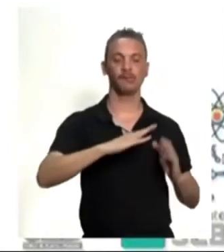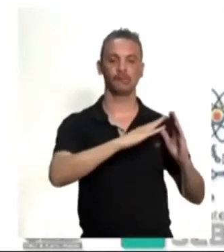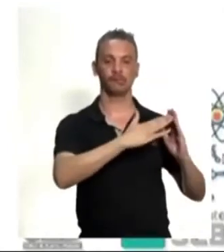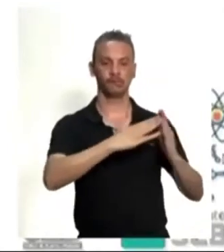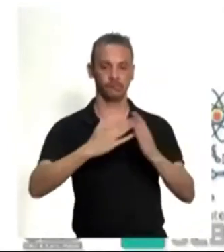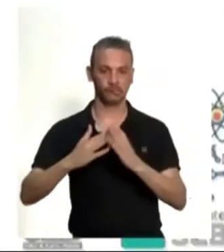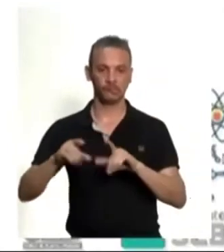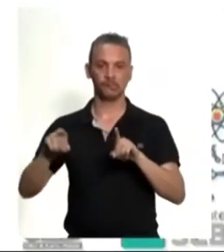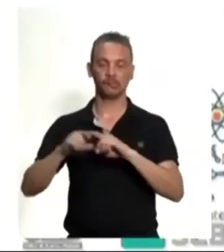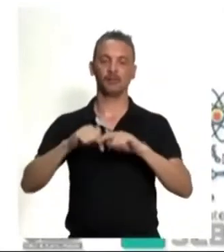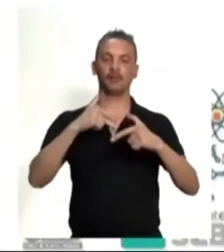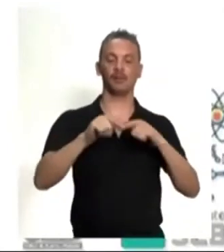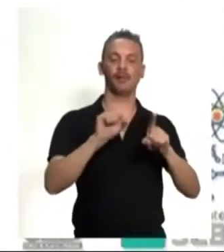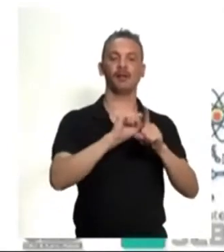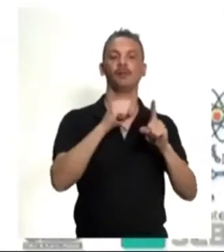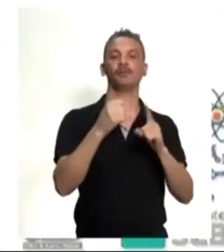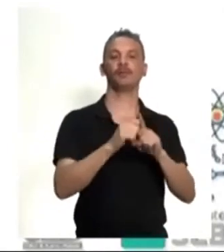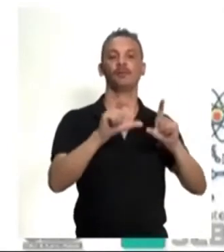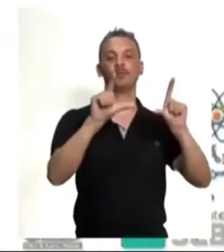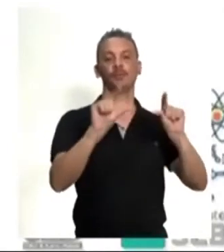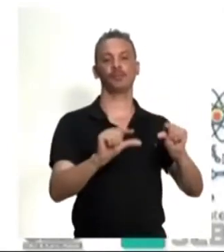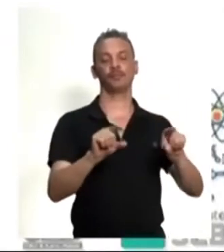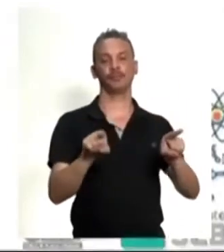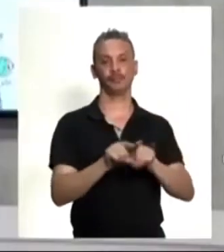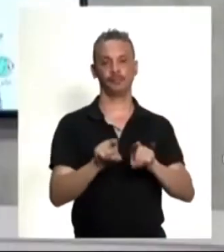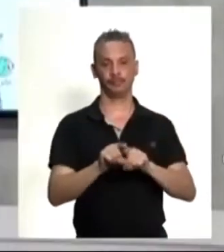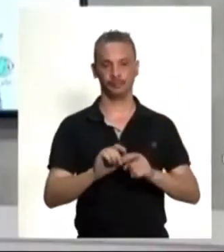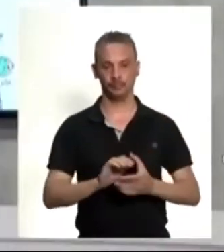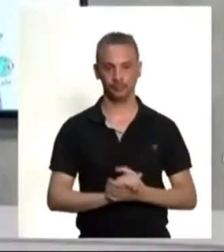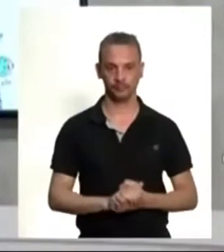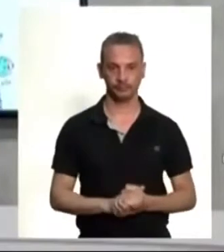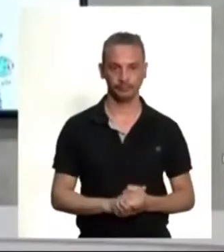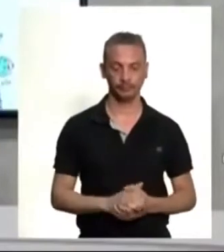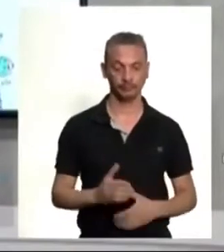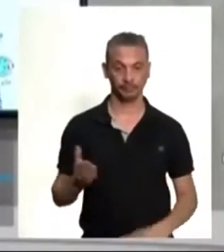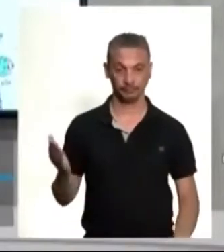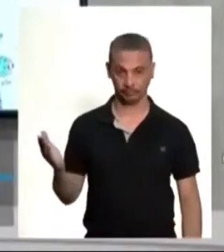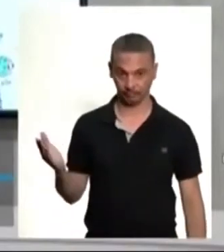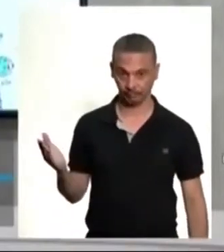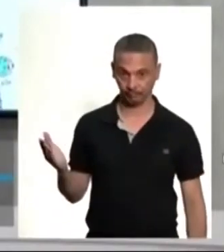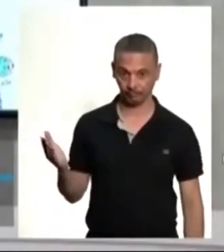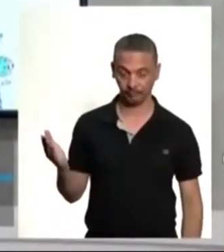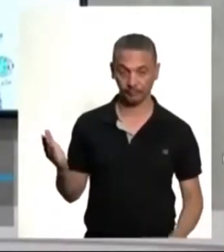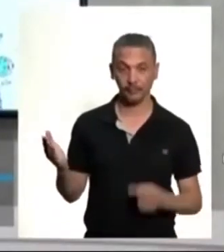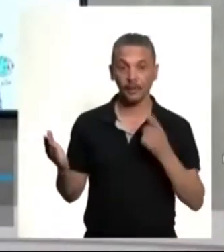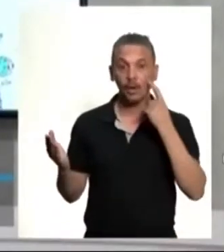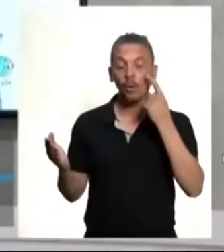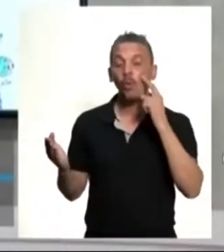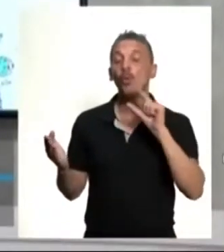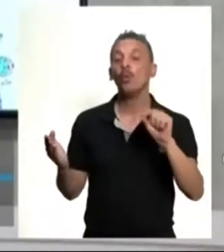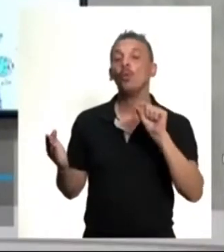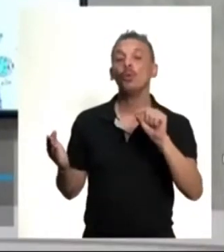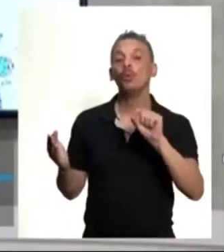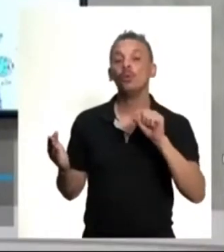e que têm serviços sociais e infraestrutura básica precária. O que eu vejo claramente